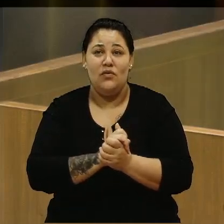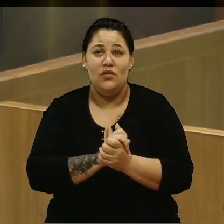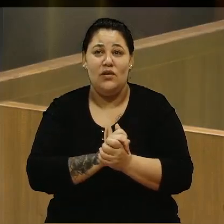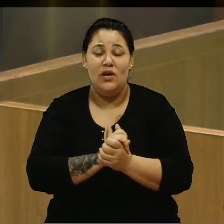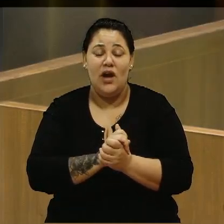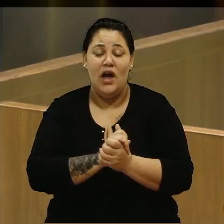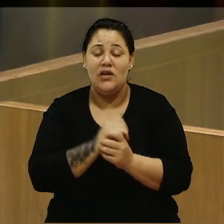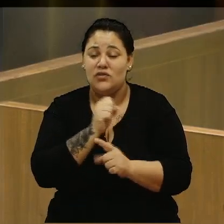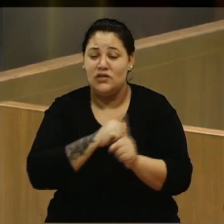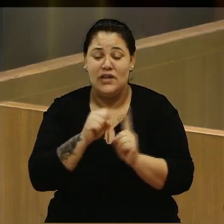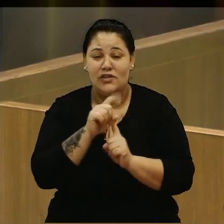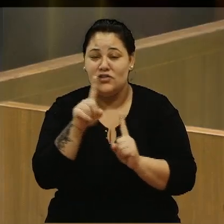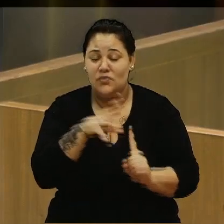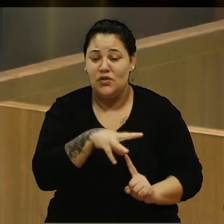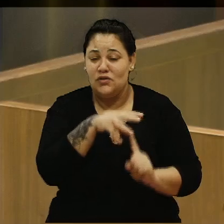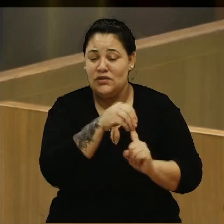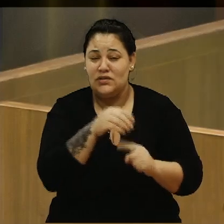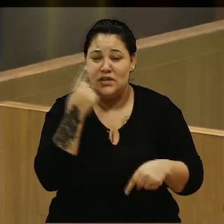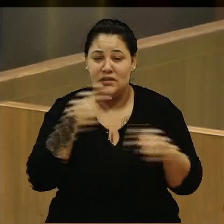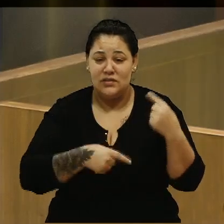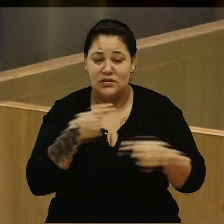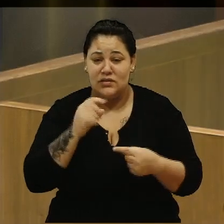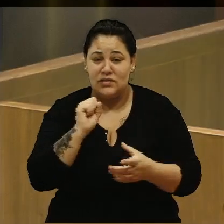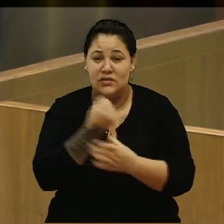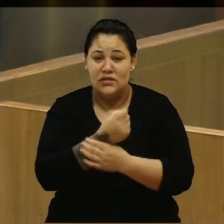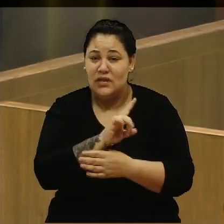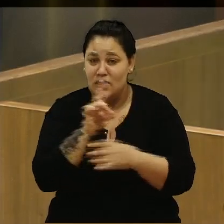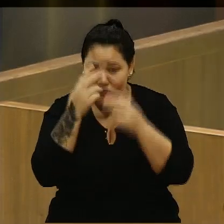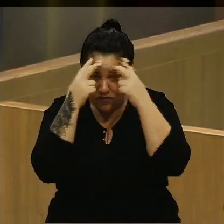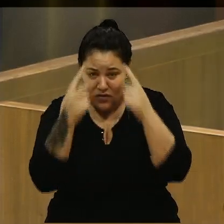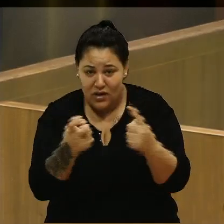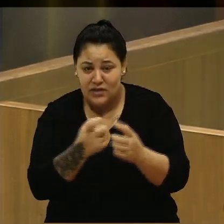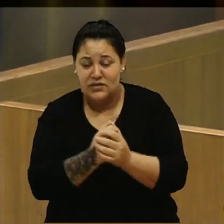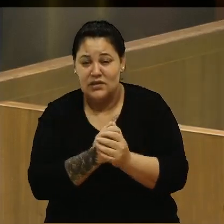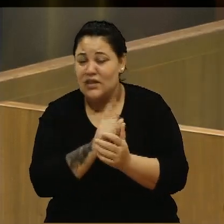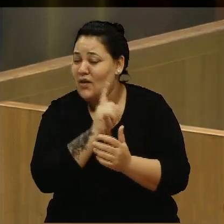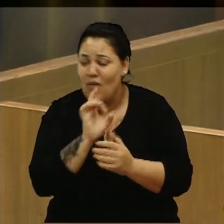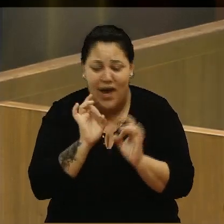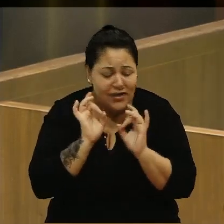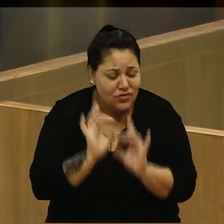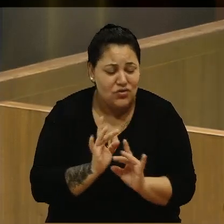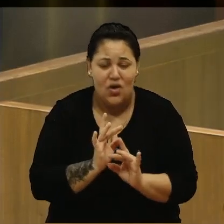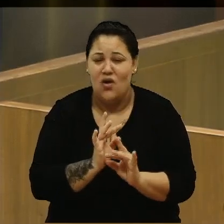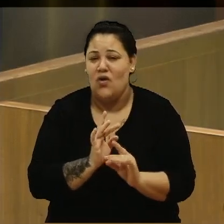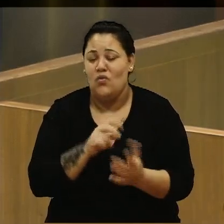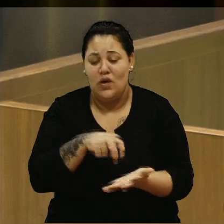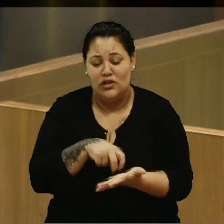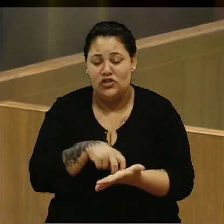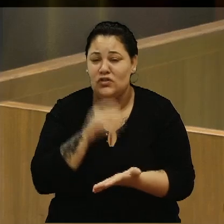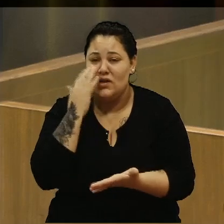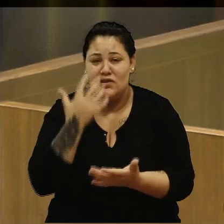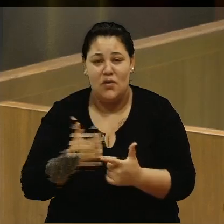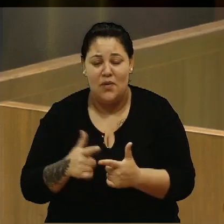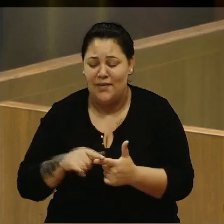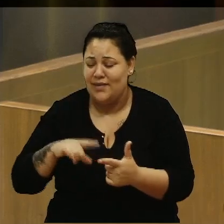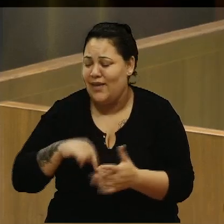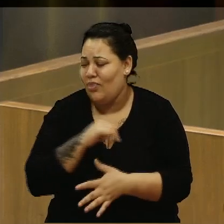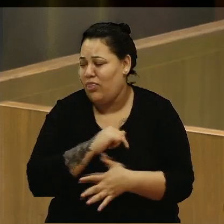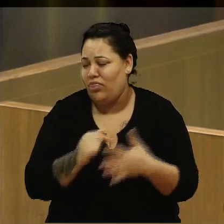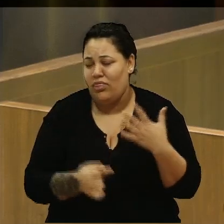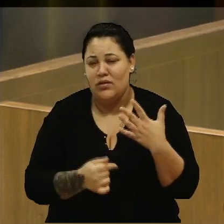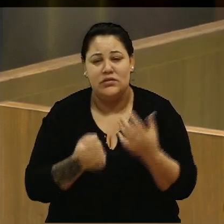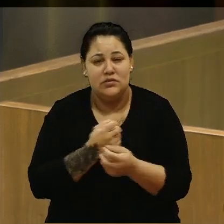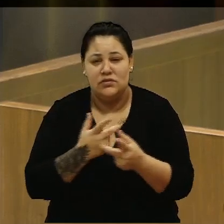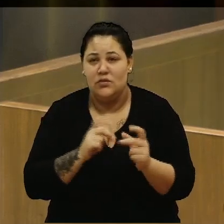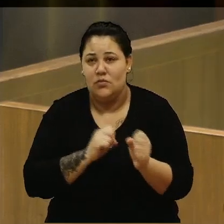despriorizando o debate da segurança, da não violência, e não é só com punição. São vários outros mecanismos.